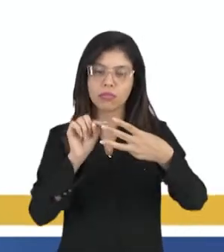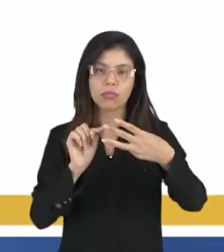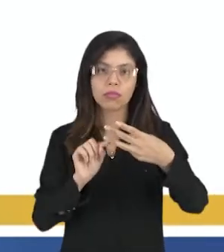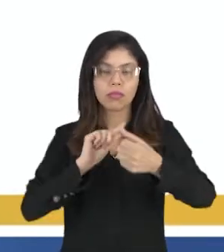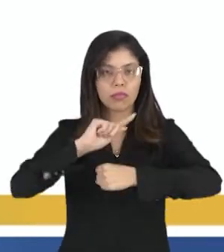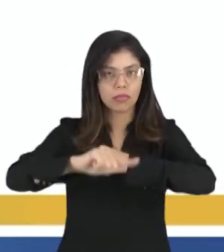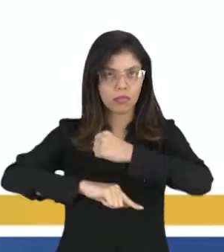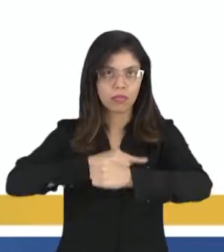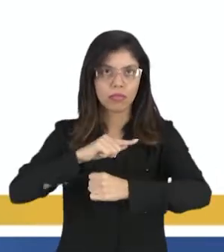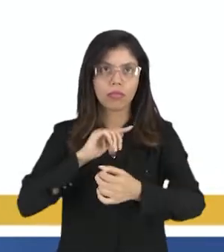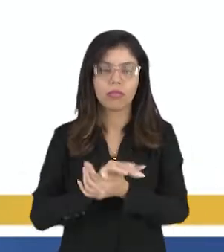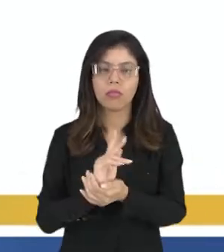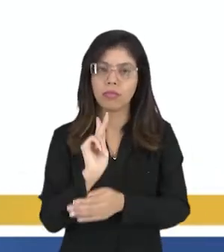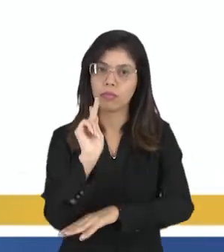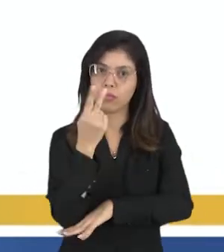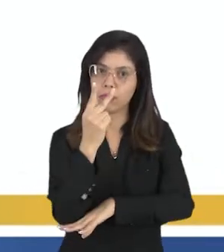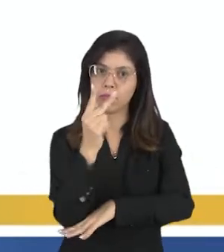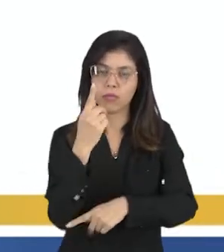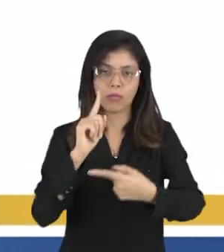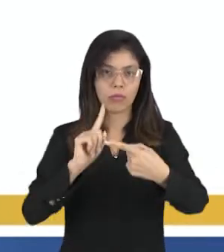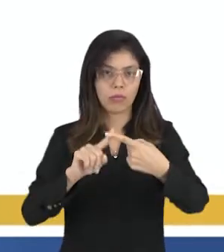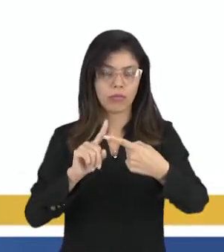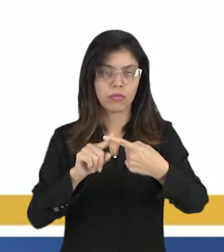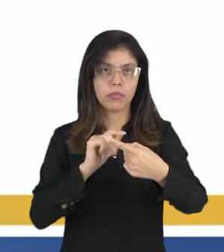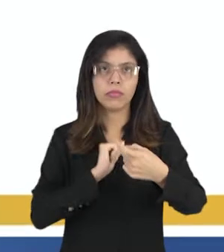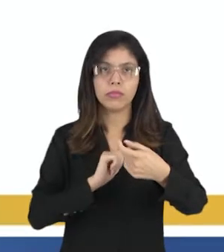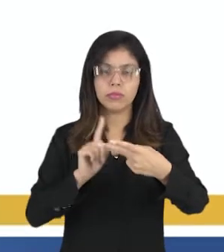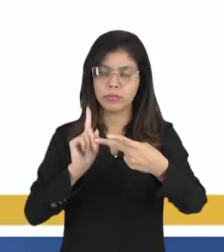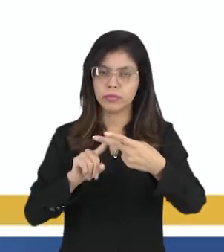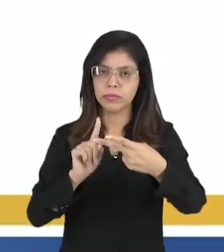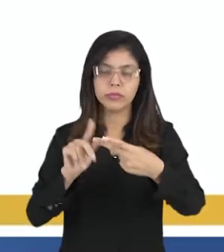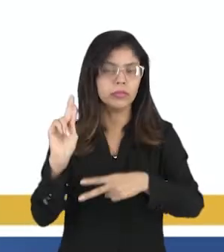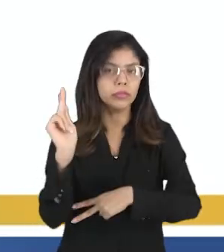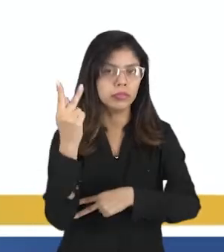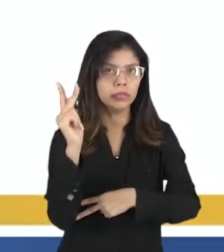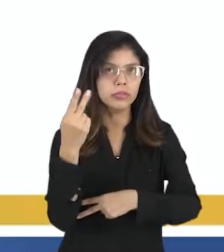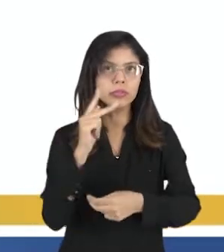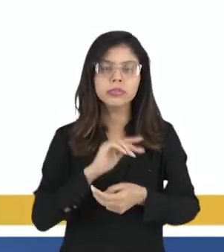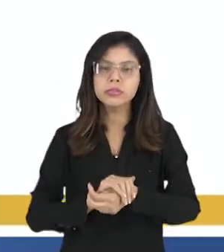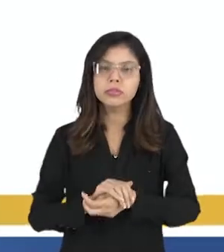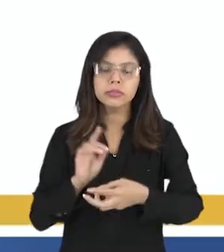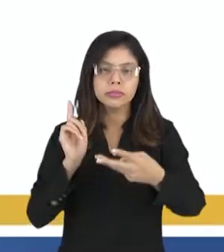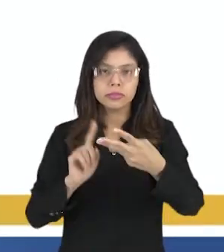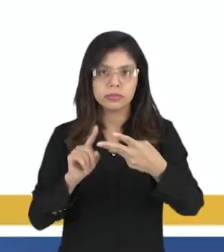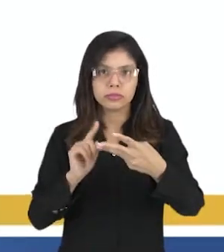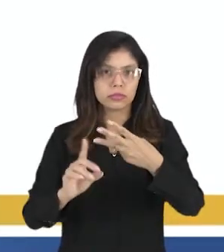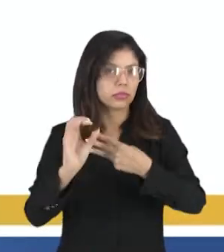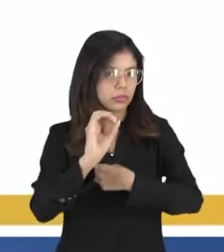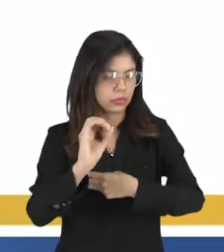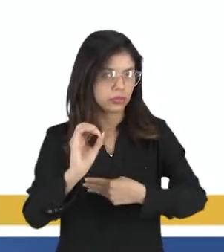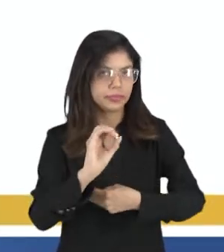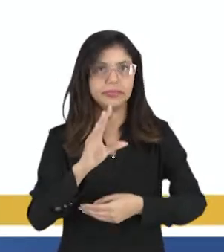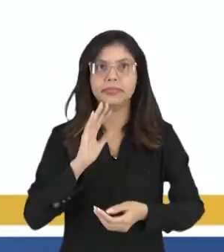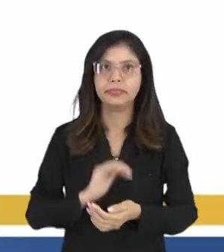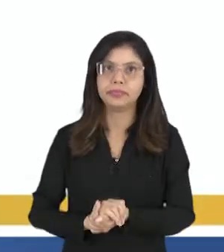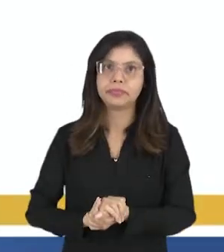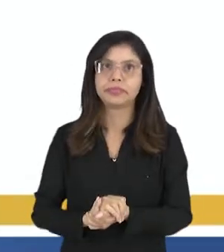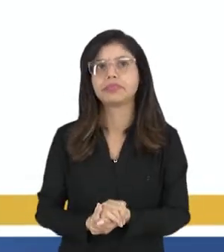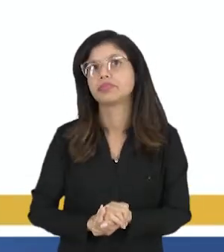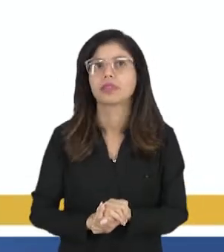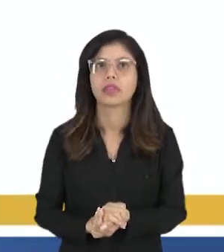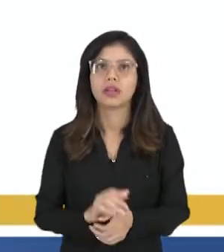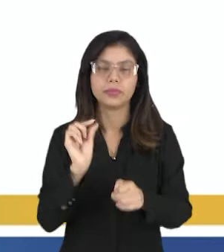átomos. Nós temos um átomo de hidrogênio, mais um átomo de hidrogênio, mais um átomo de